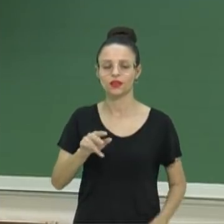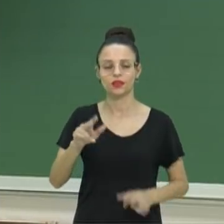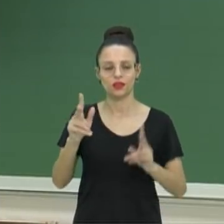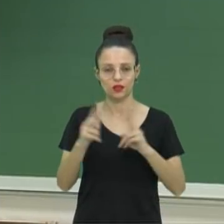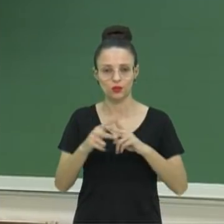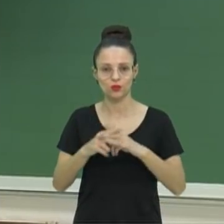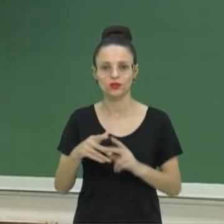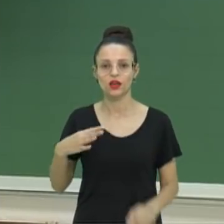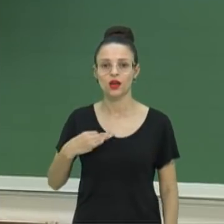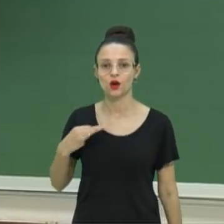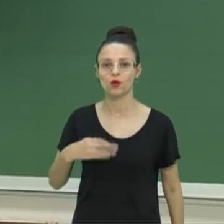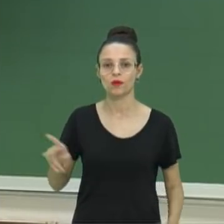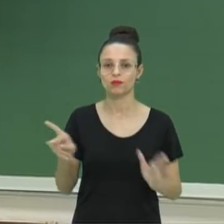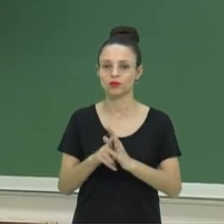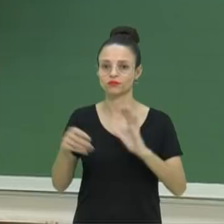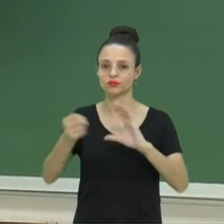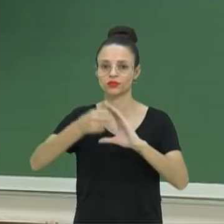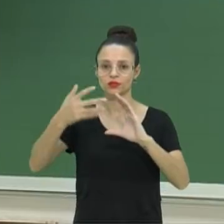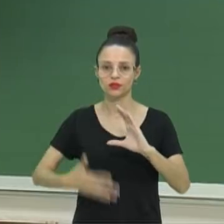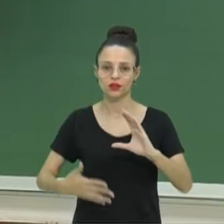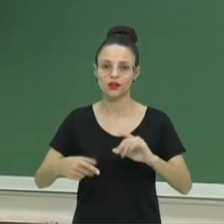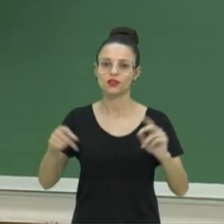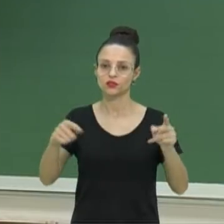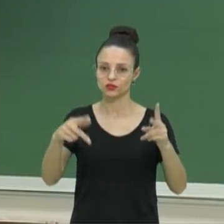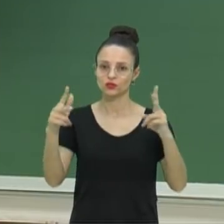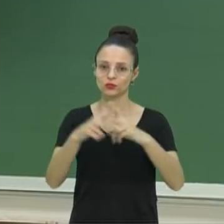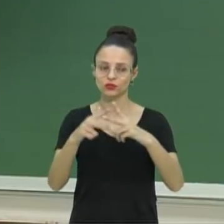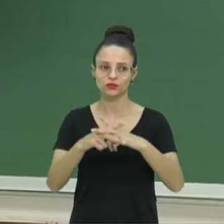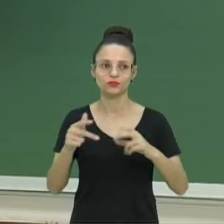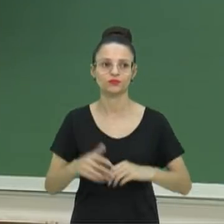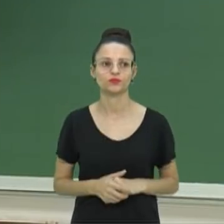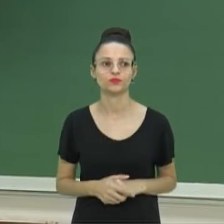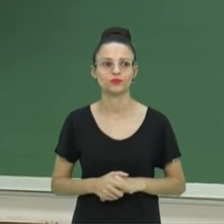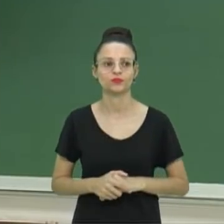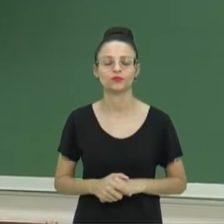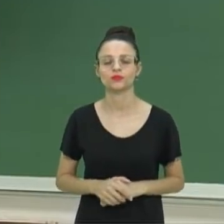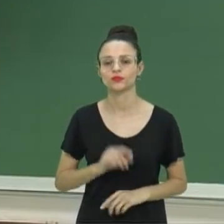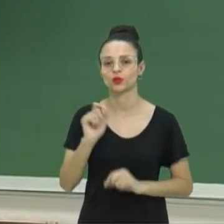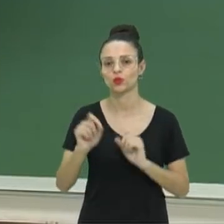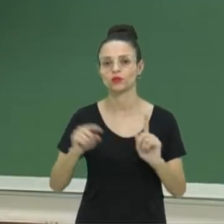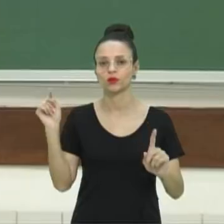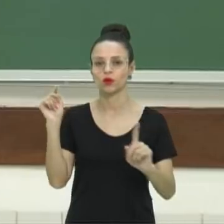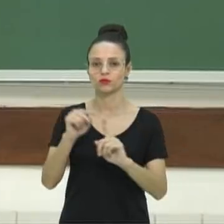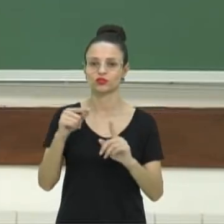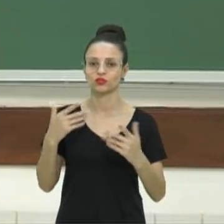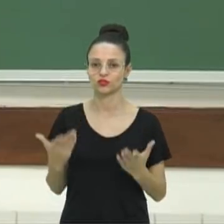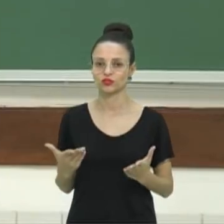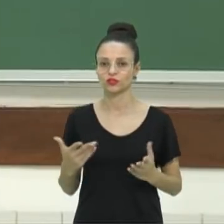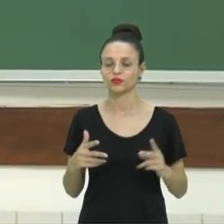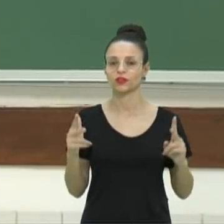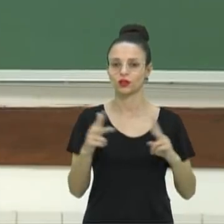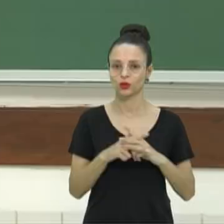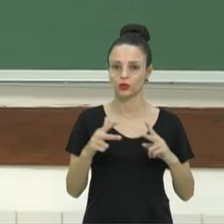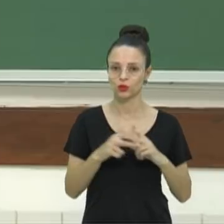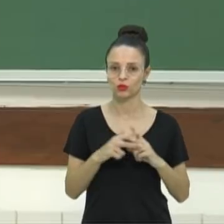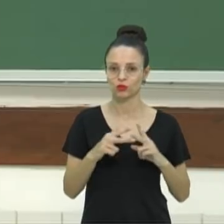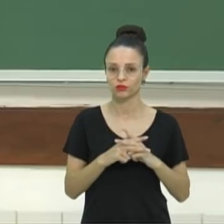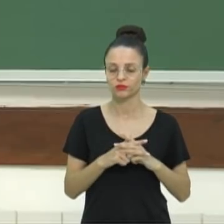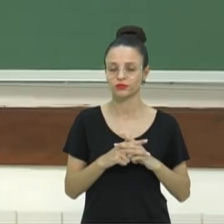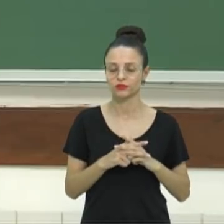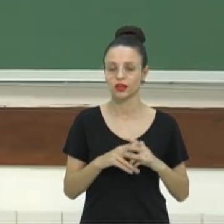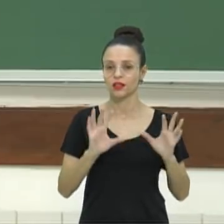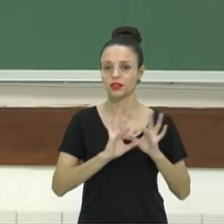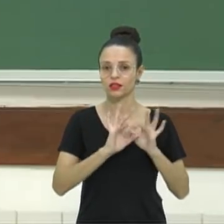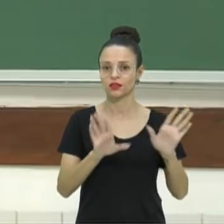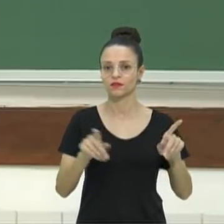são vestimentas características também da competição. Então, qual é o objetivo tanto da luta estilo